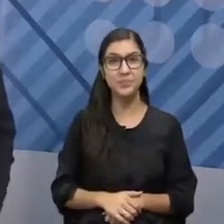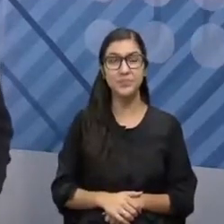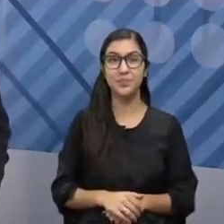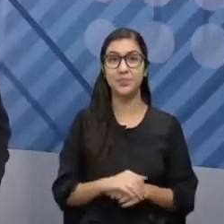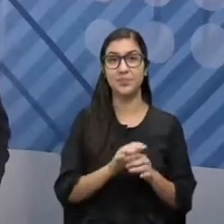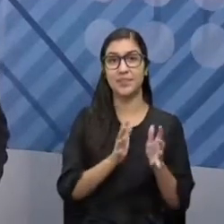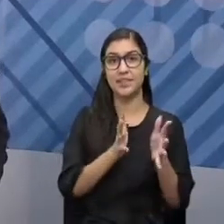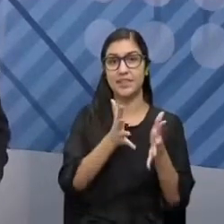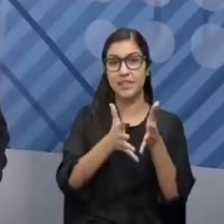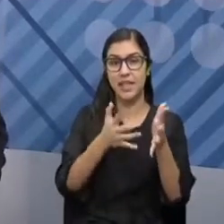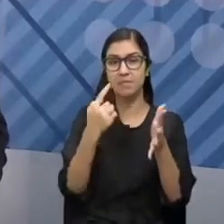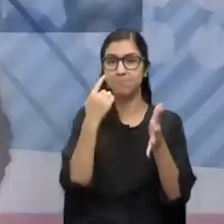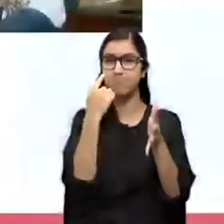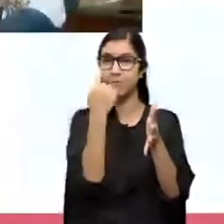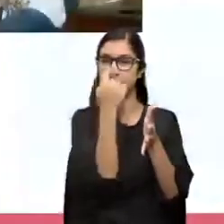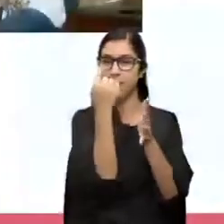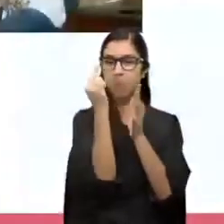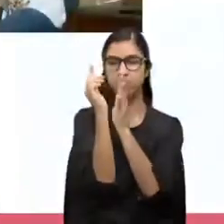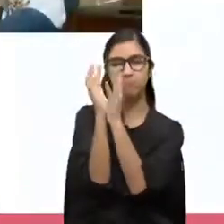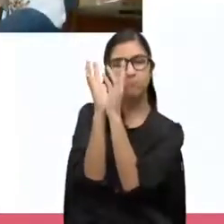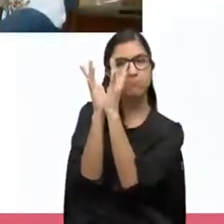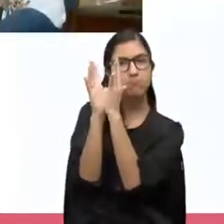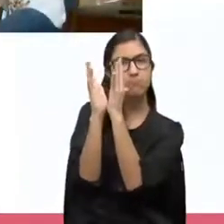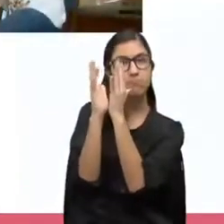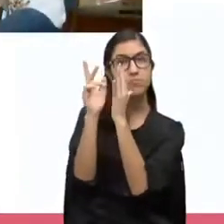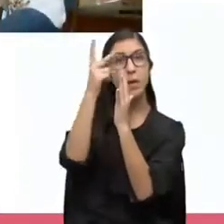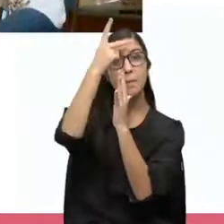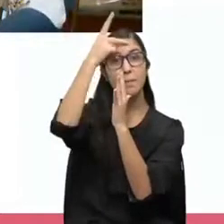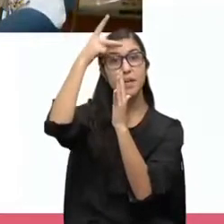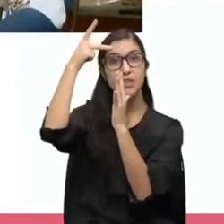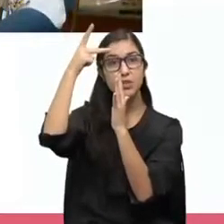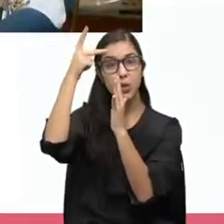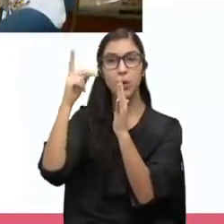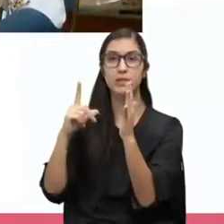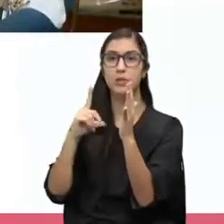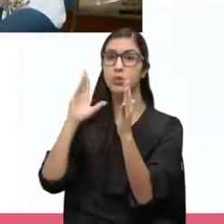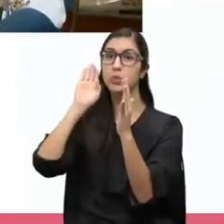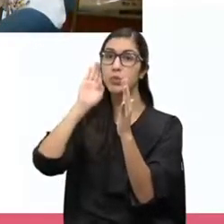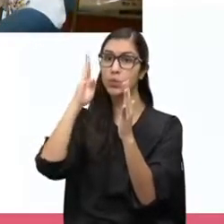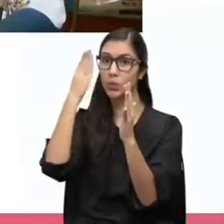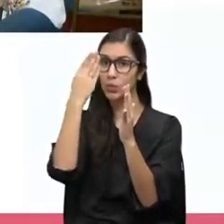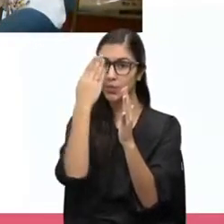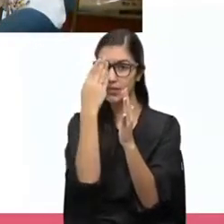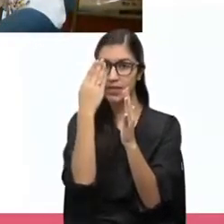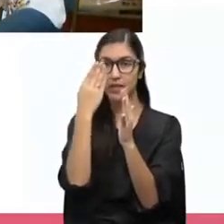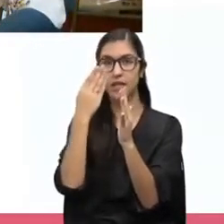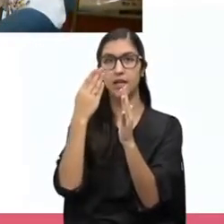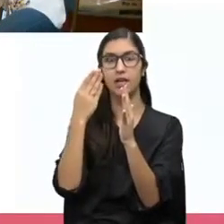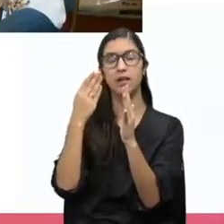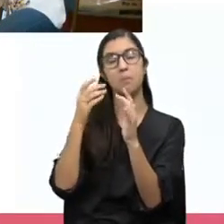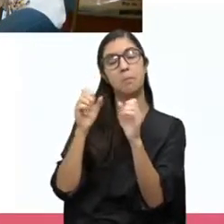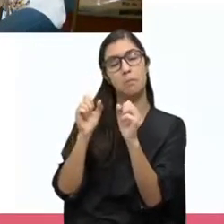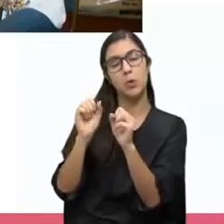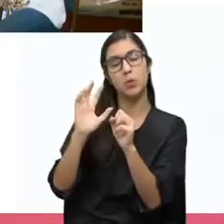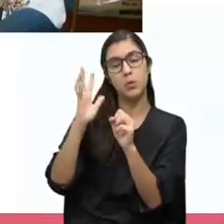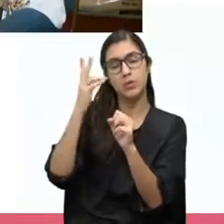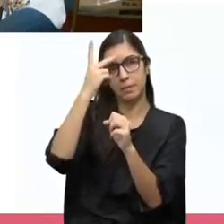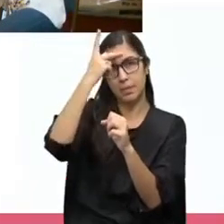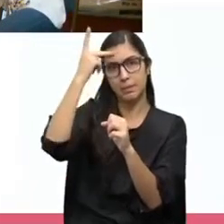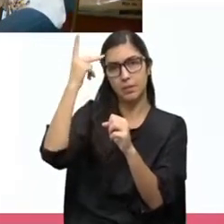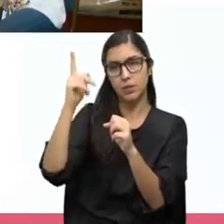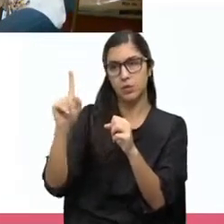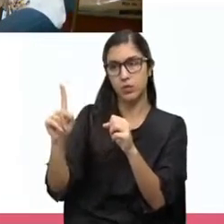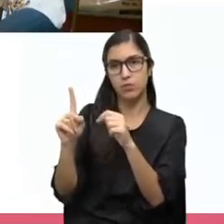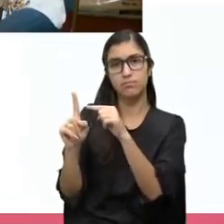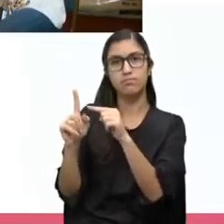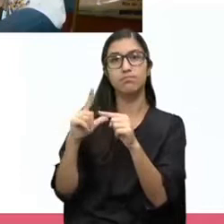sinais em campo visual reduzido é para a pessoa com surdo-cegueira adquirida provavelmente